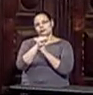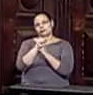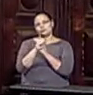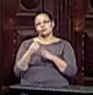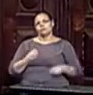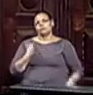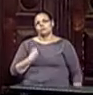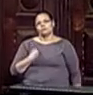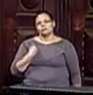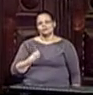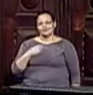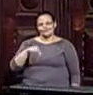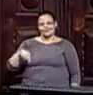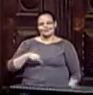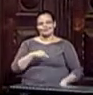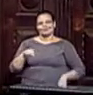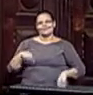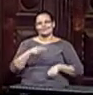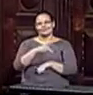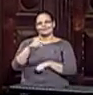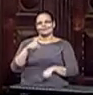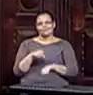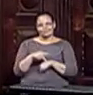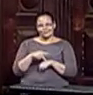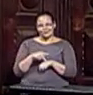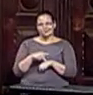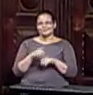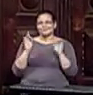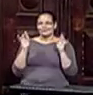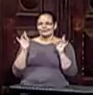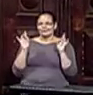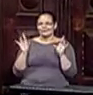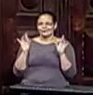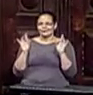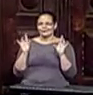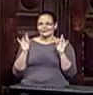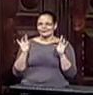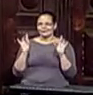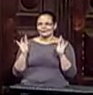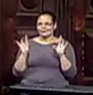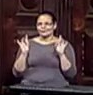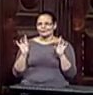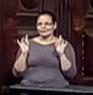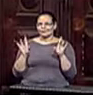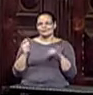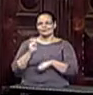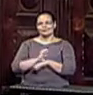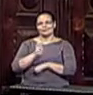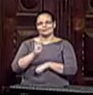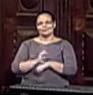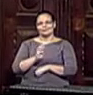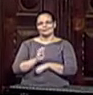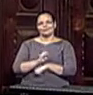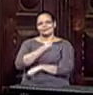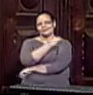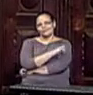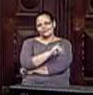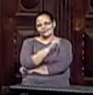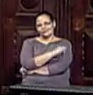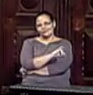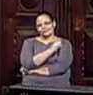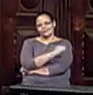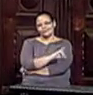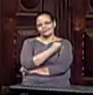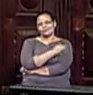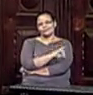que vive o nosso país e, em especial, o estado do Rio de